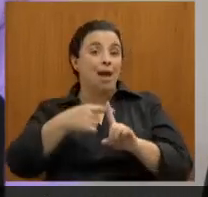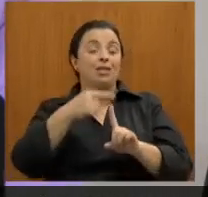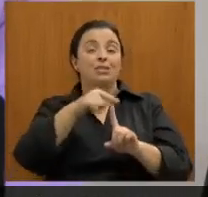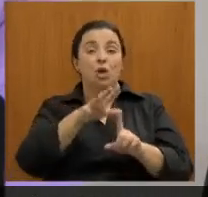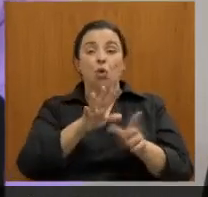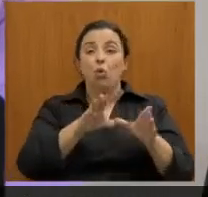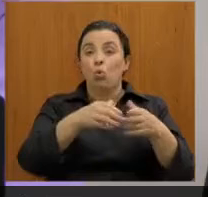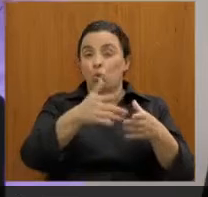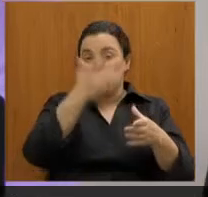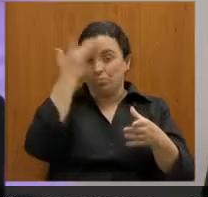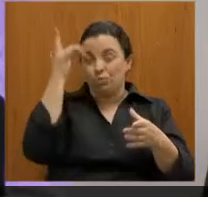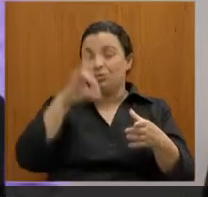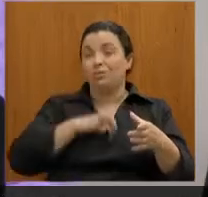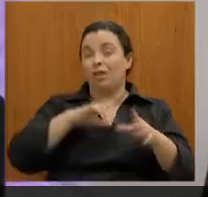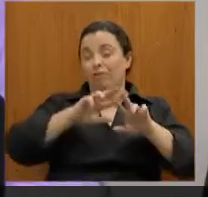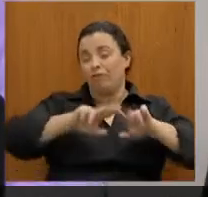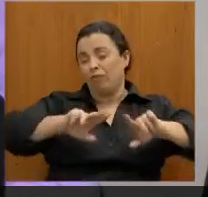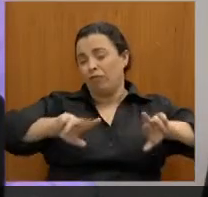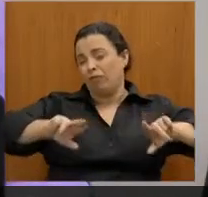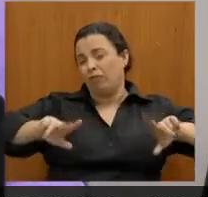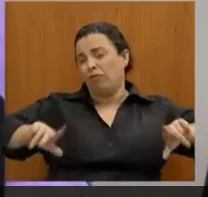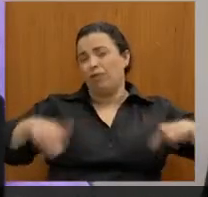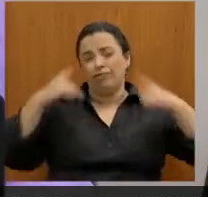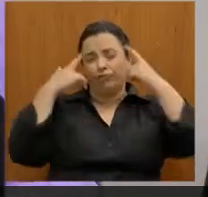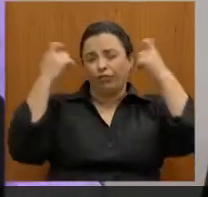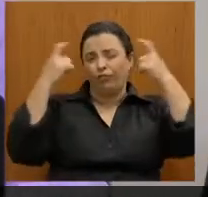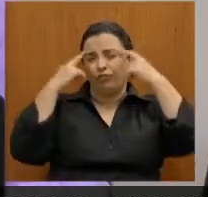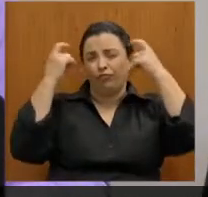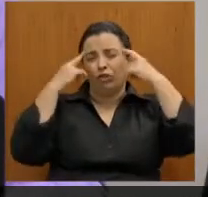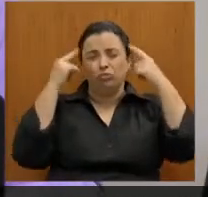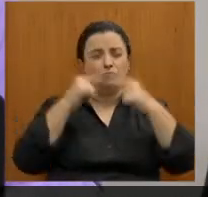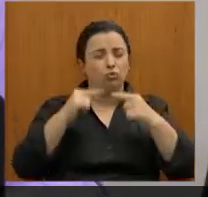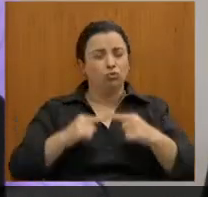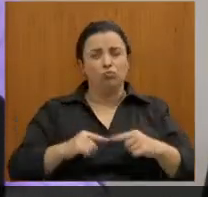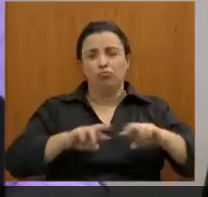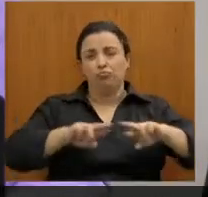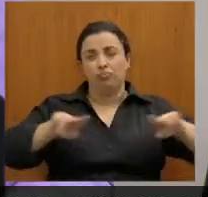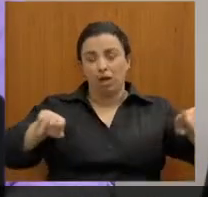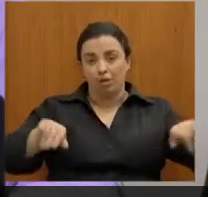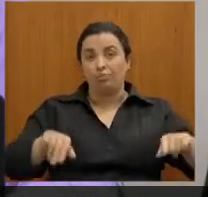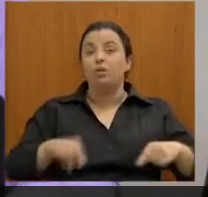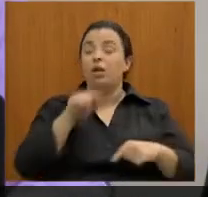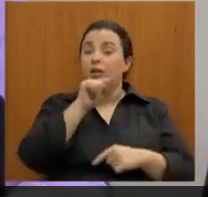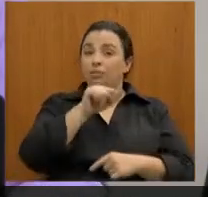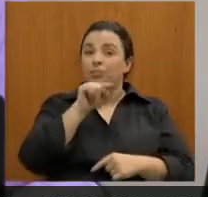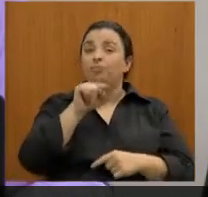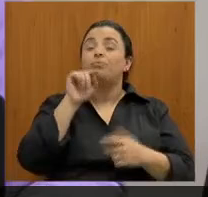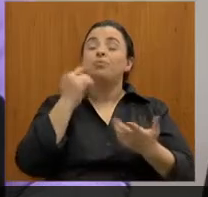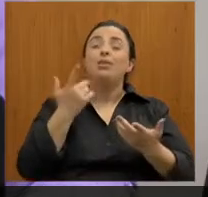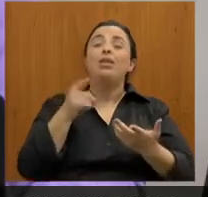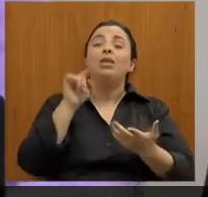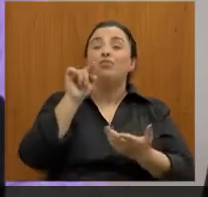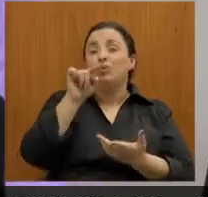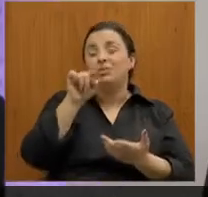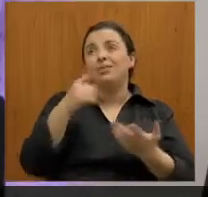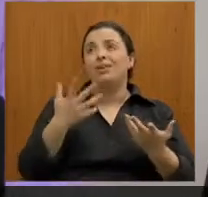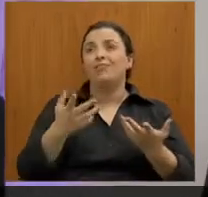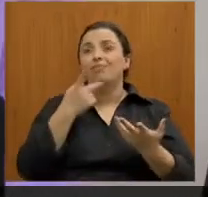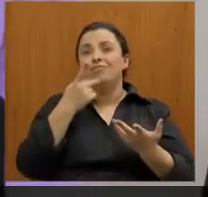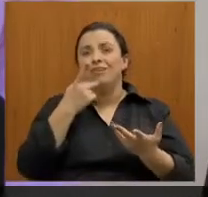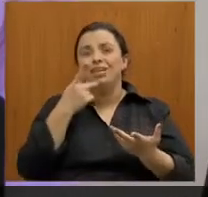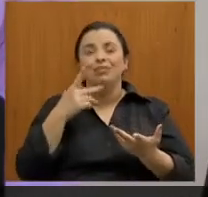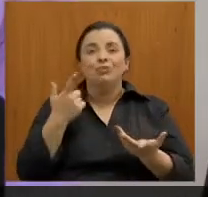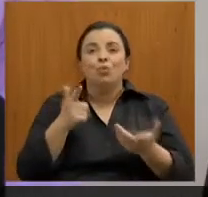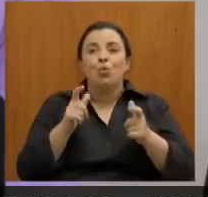muitas violências diversas e números você é compartilhando dessa desse